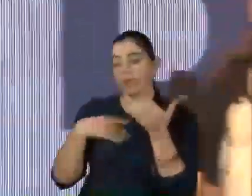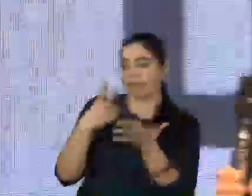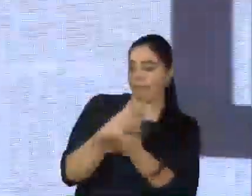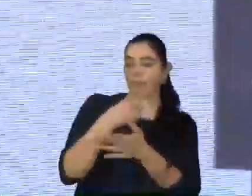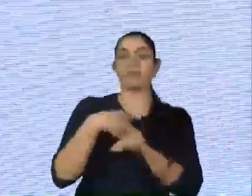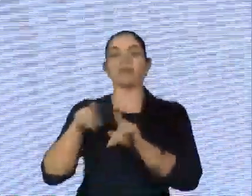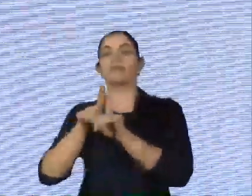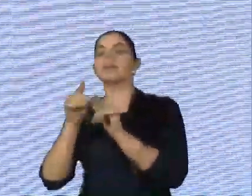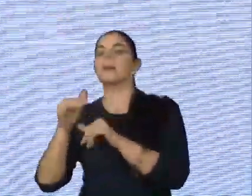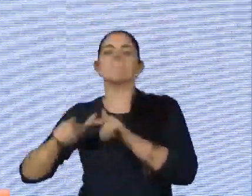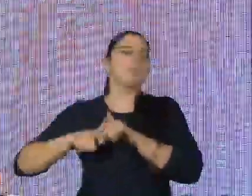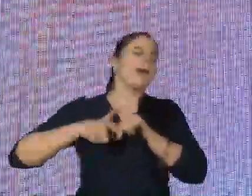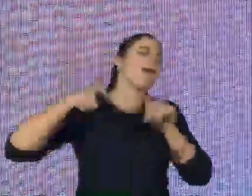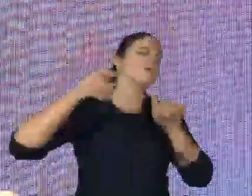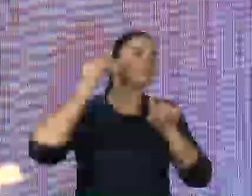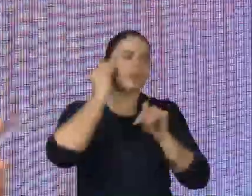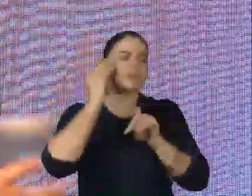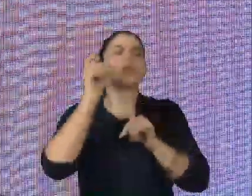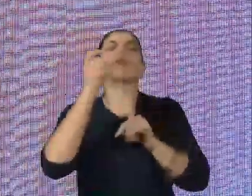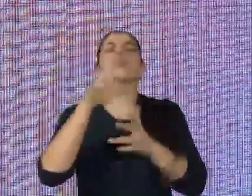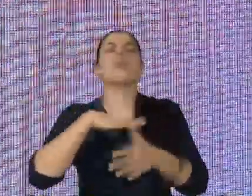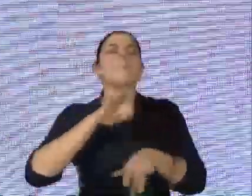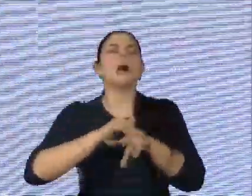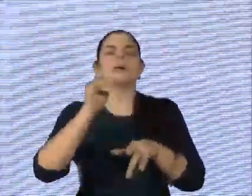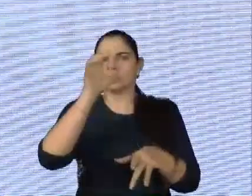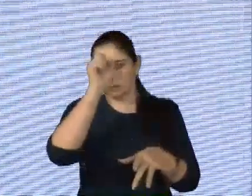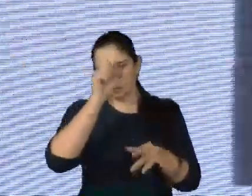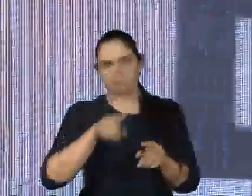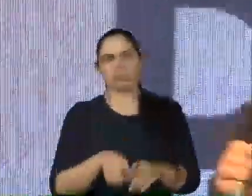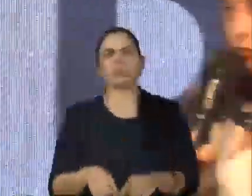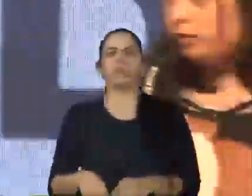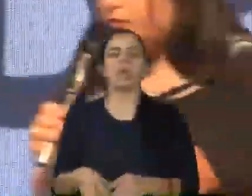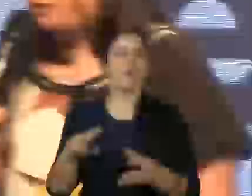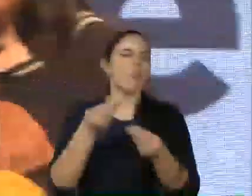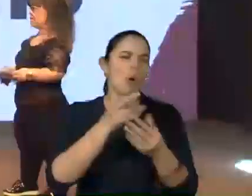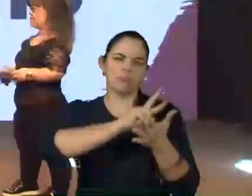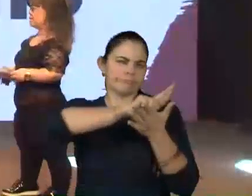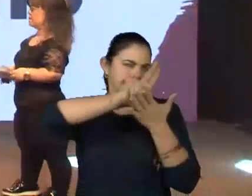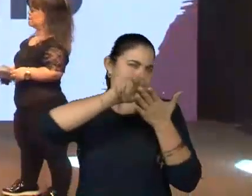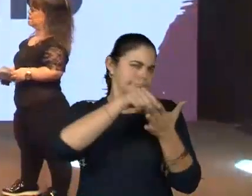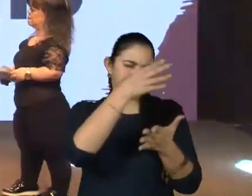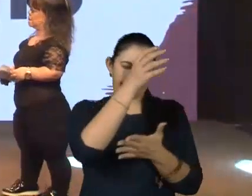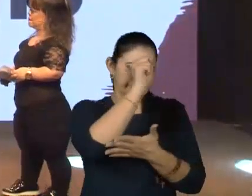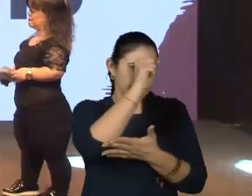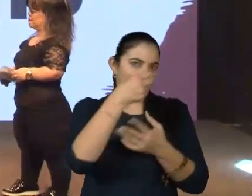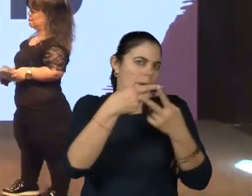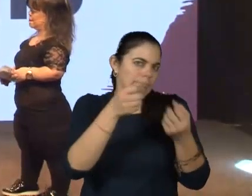foi a maior experiência que você teve? O que você mais aprendeu? Então, eu aprendi várias coisas.